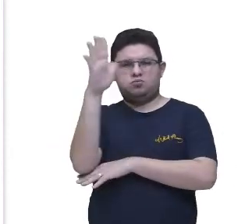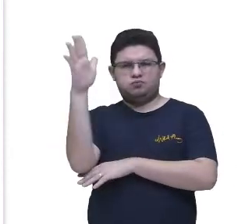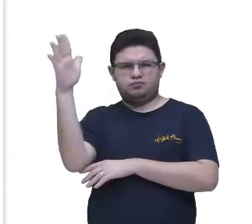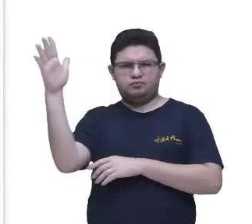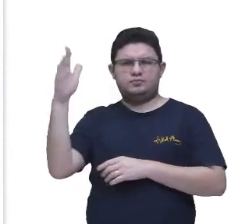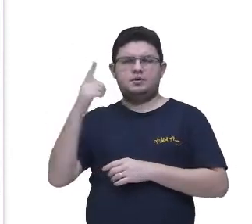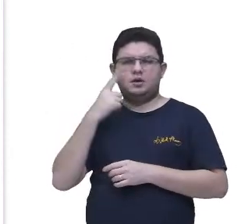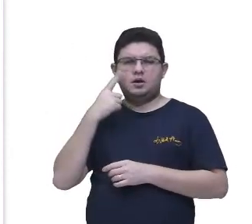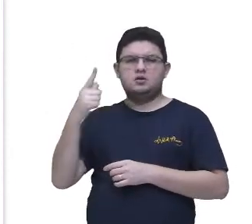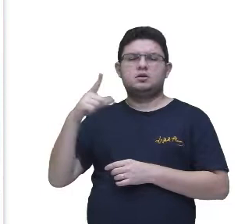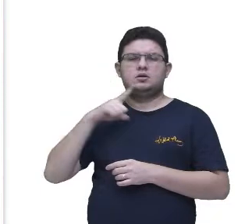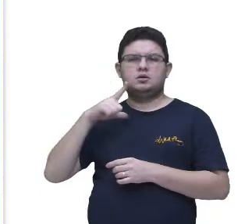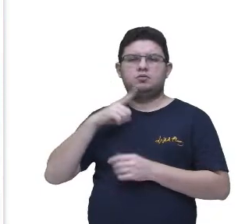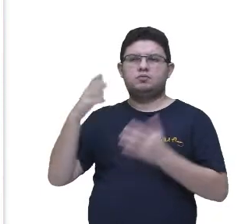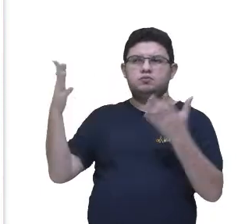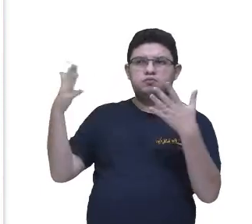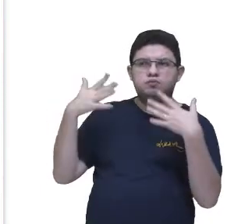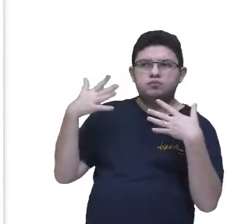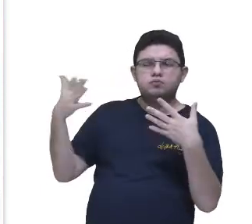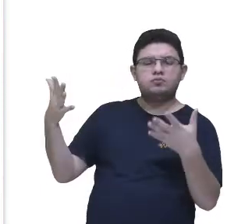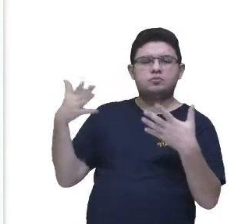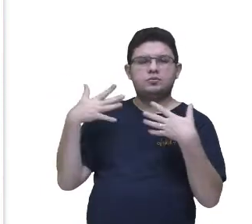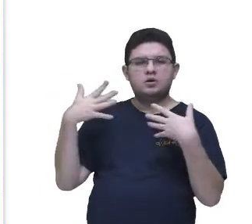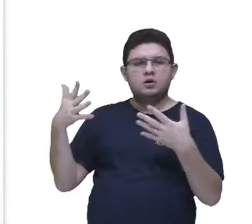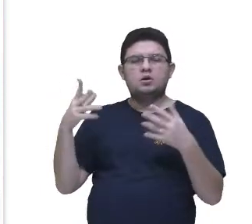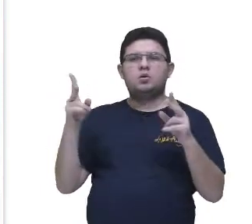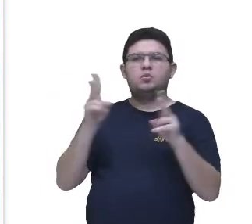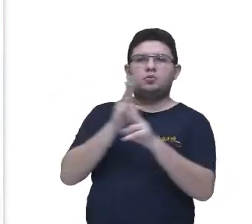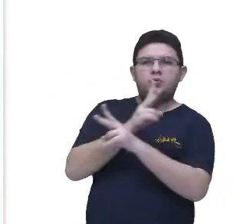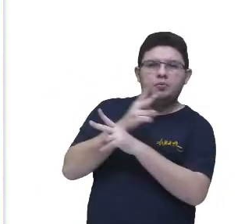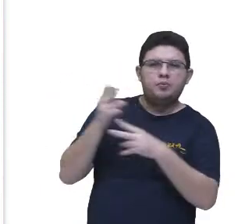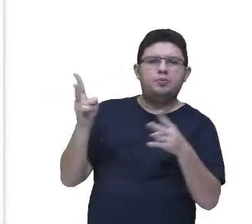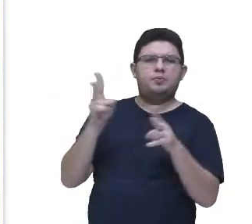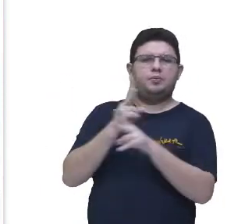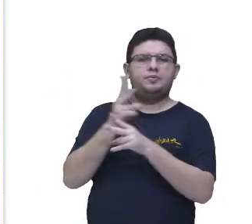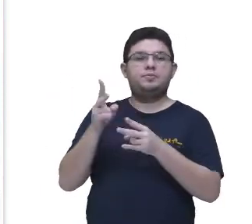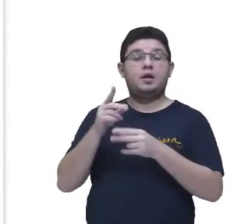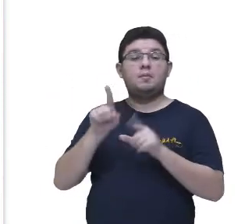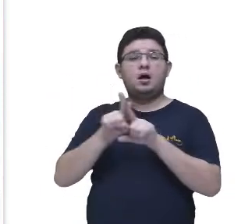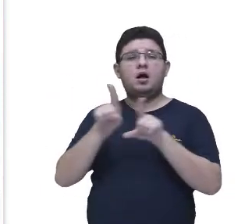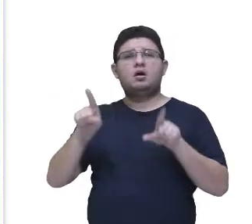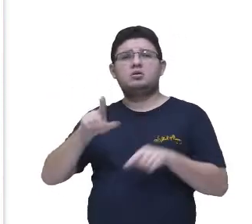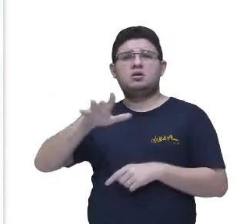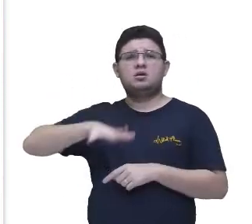professora, mas a cidade de Porto Alegre está localizada num lugar de clima subtropical. É claro que o clima